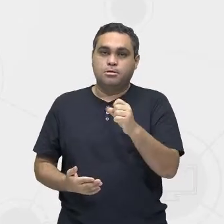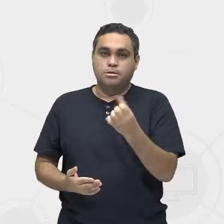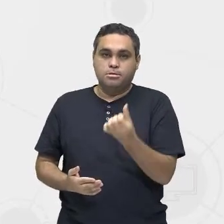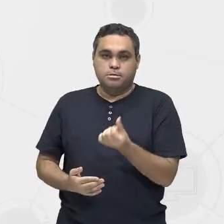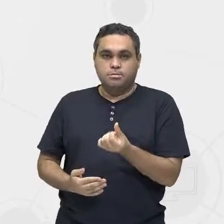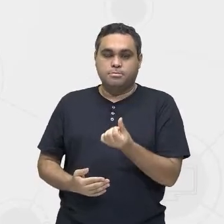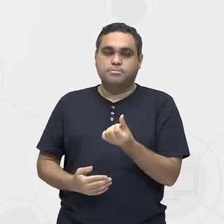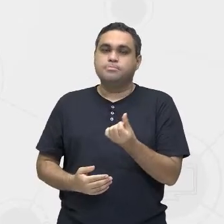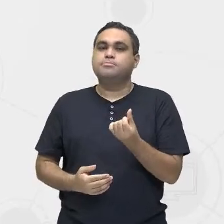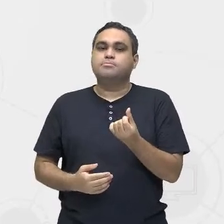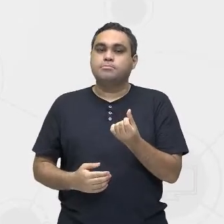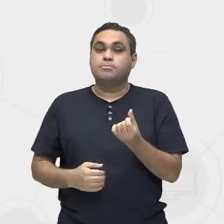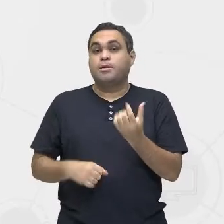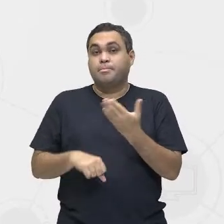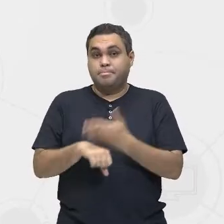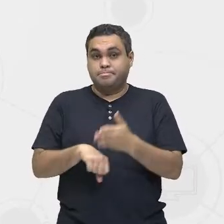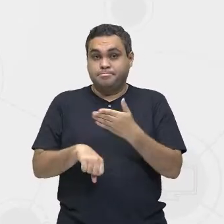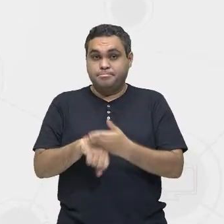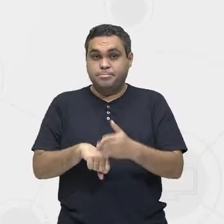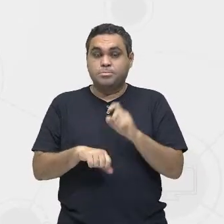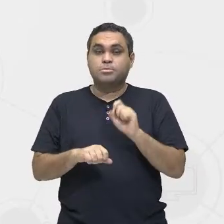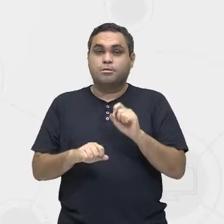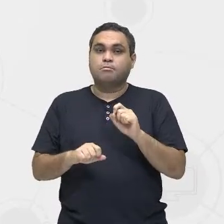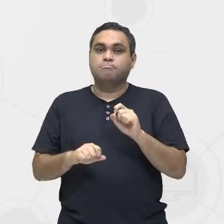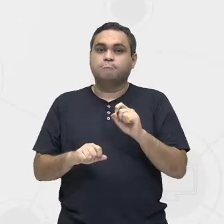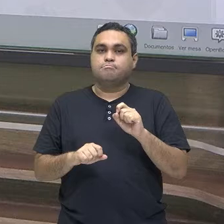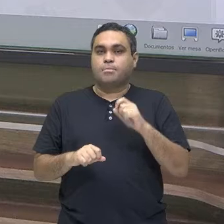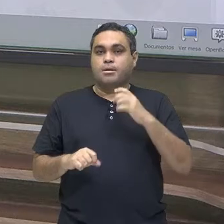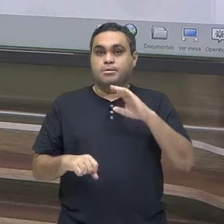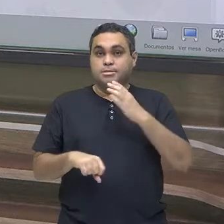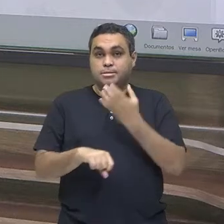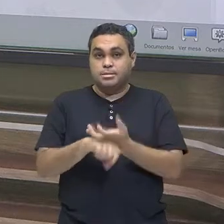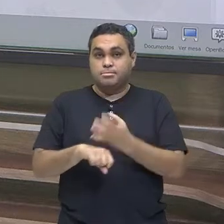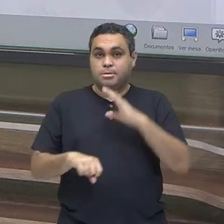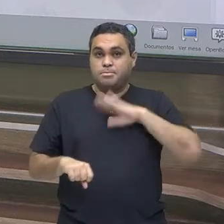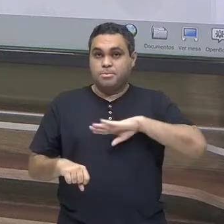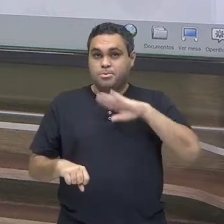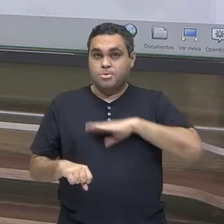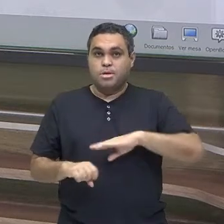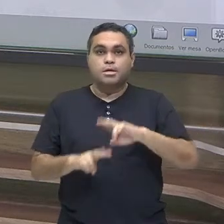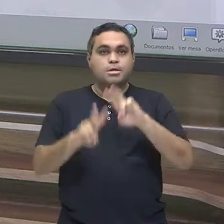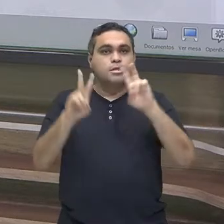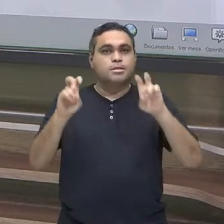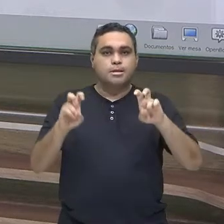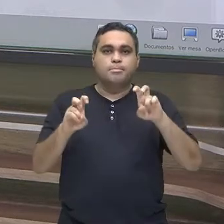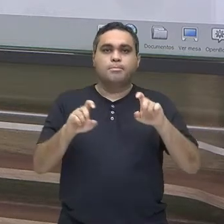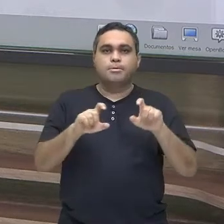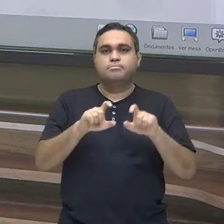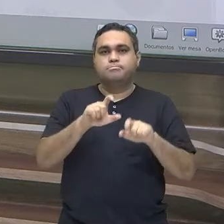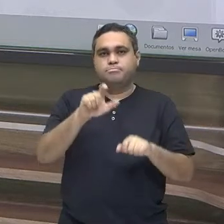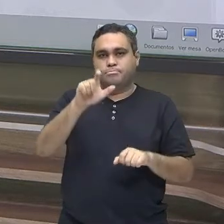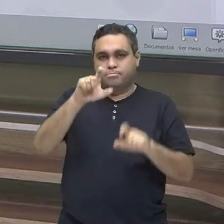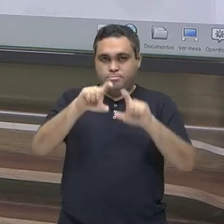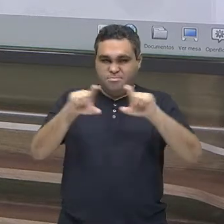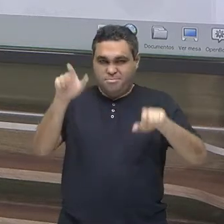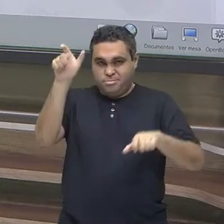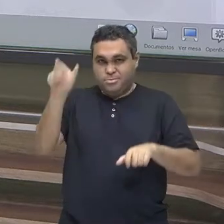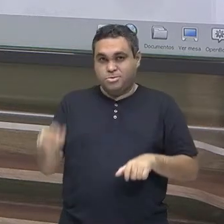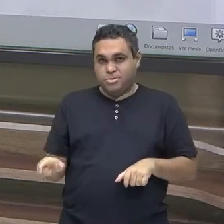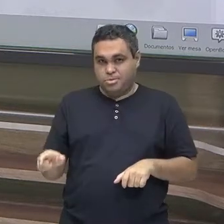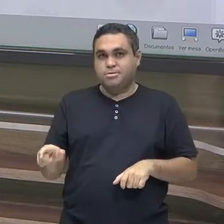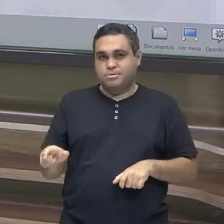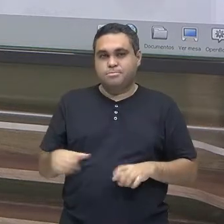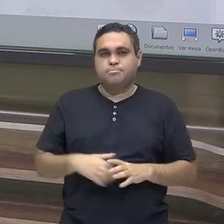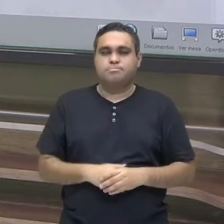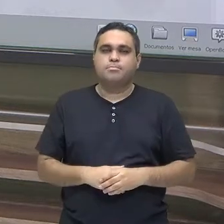186, o Praticando de Língua Portuguesa, cujo assunto vai ser sujeito, especialmente a